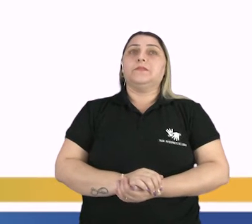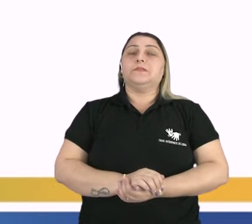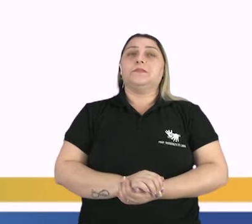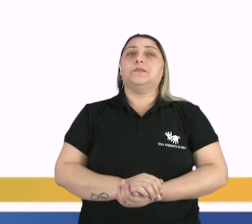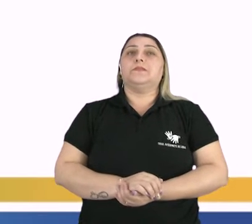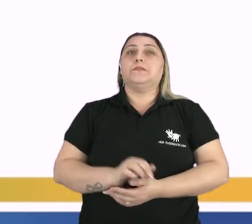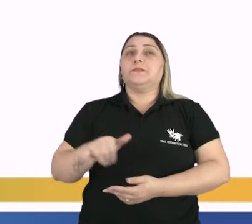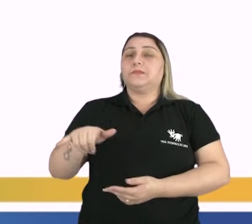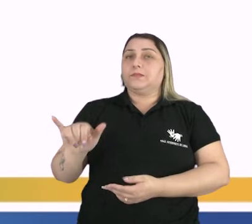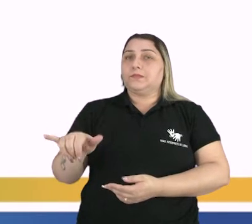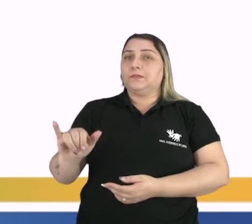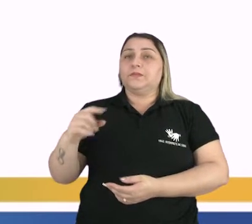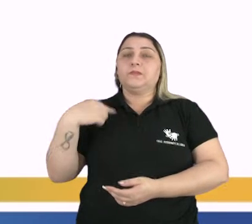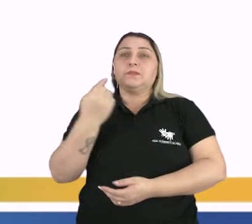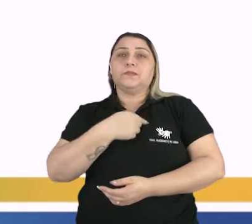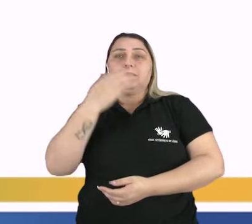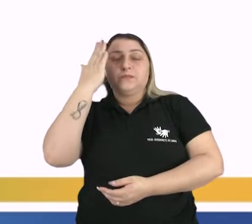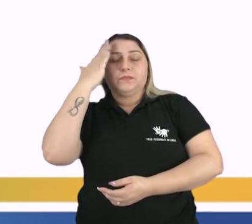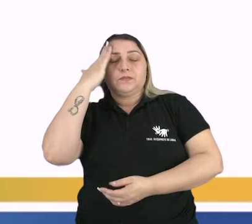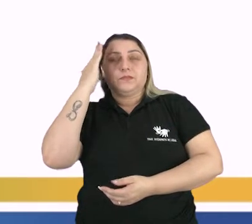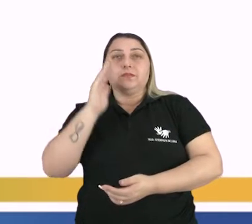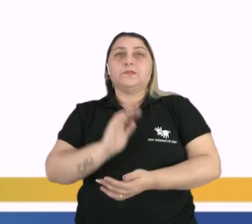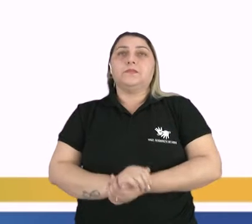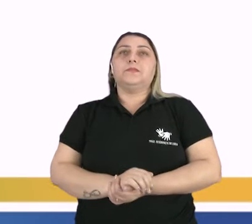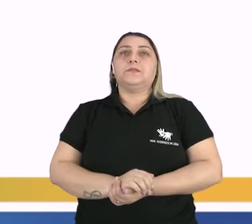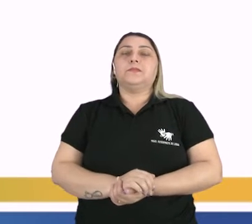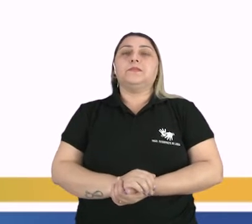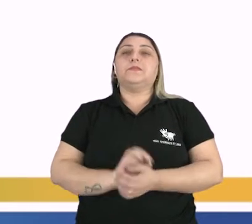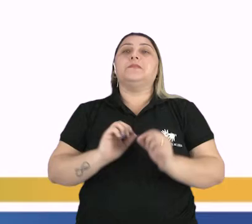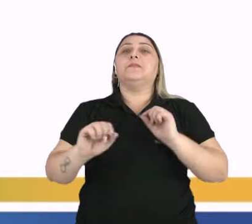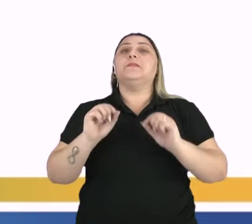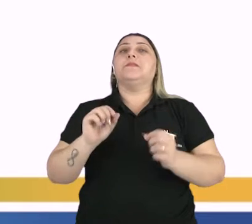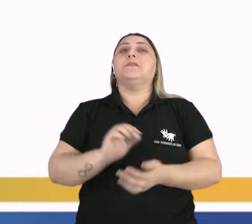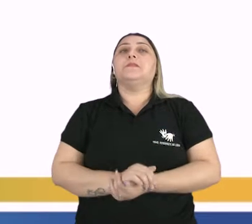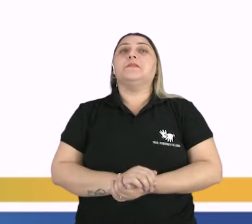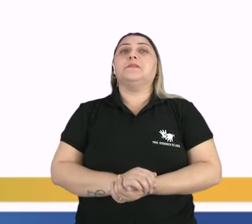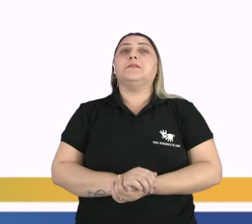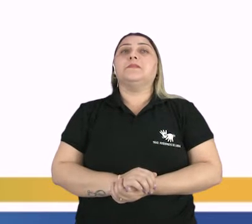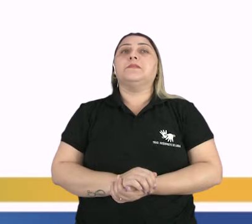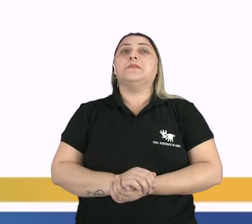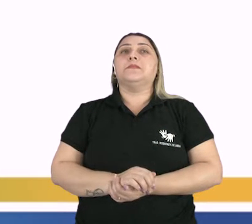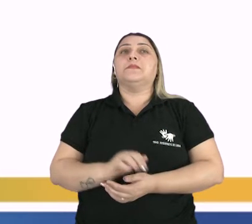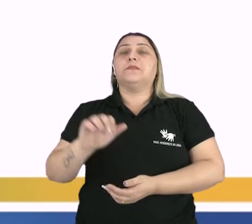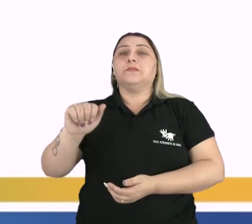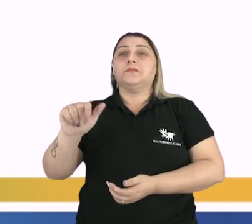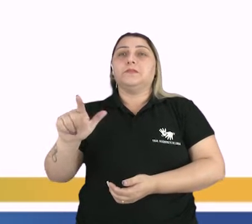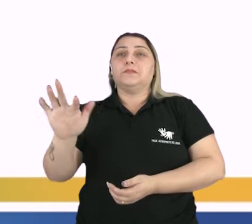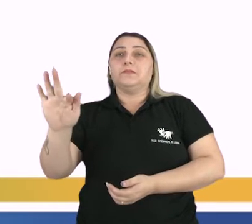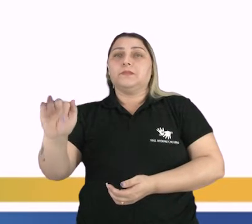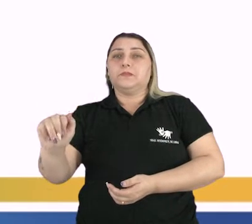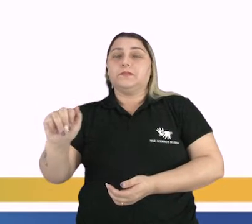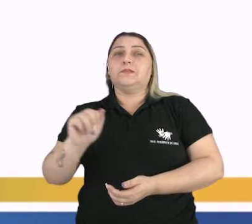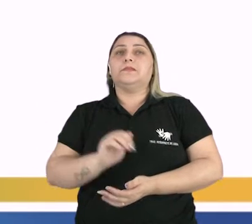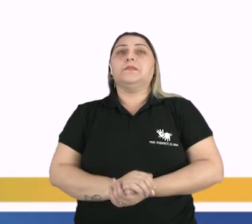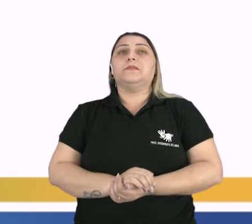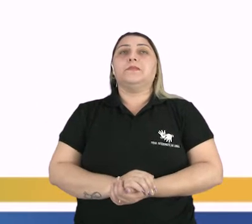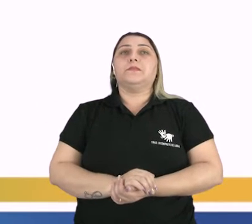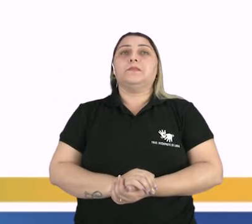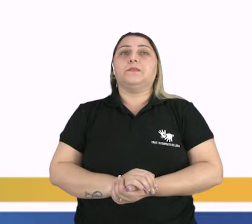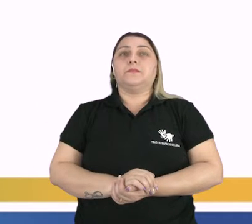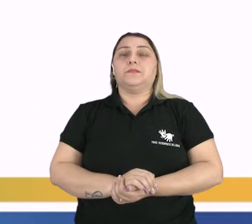Y, nós entendemos que é o seno de alfa, né, do ângulo que está em destaque. E